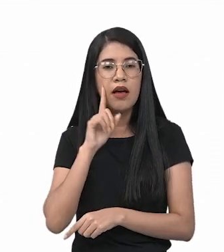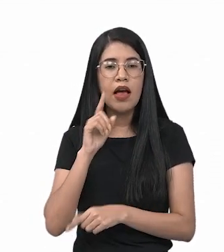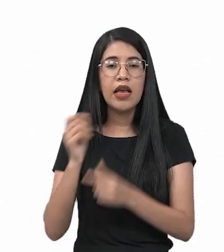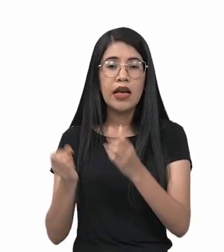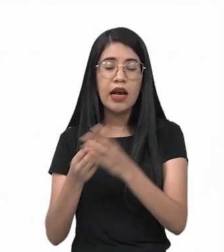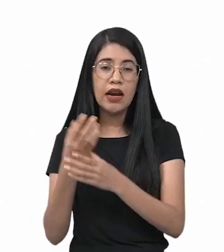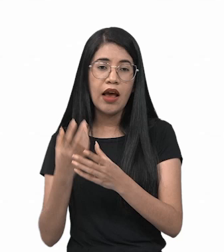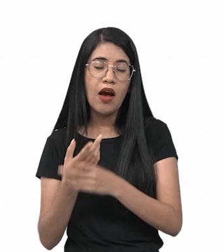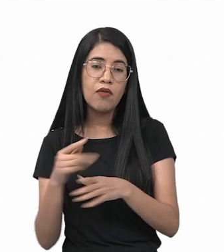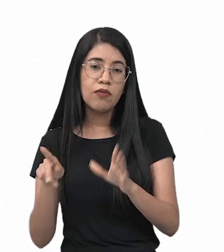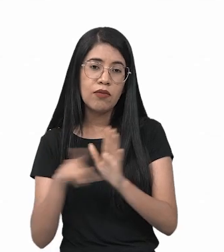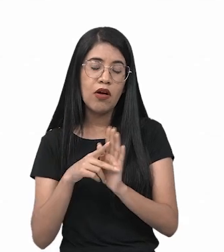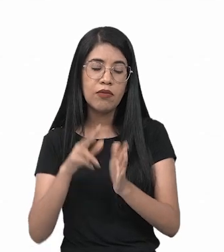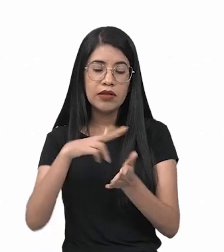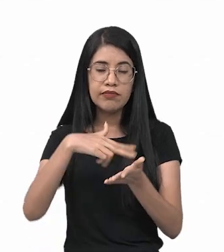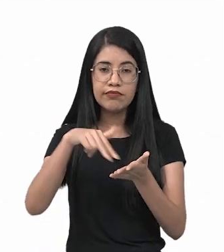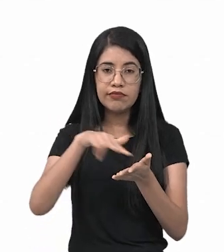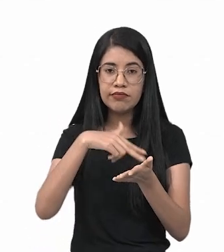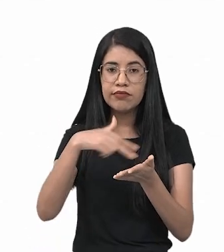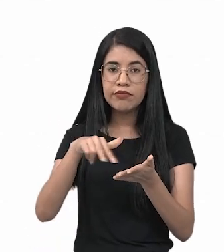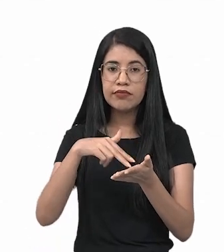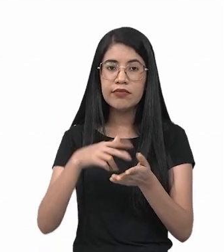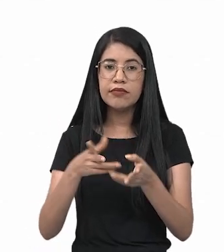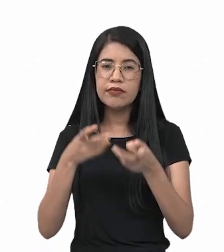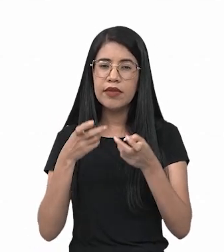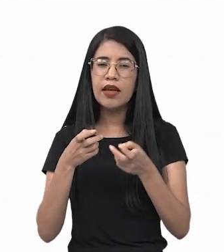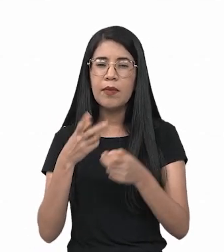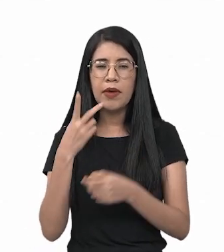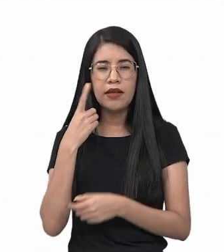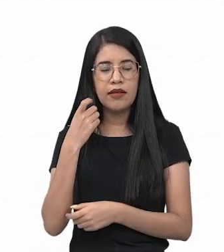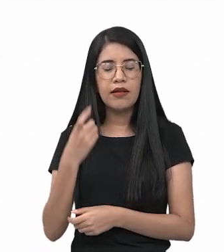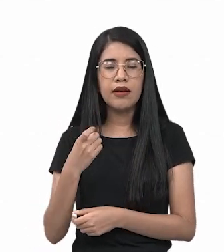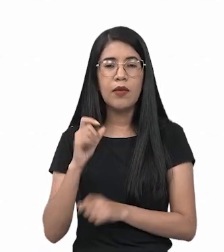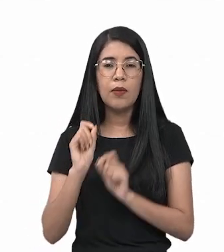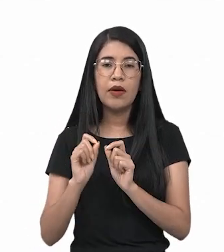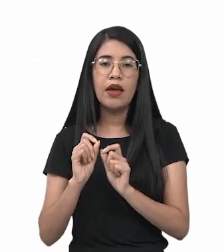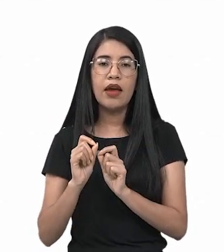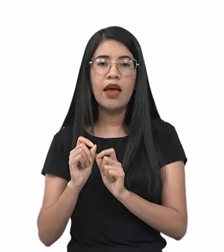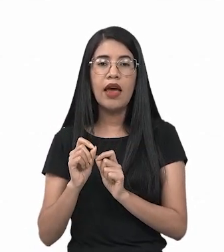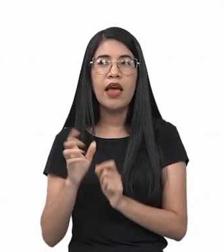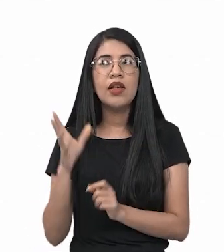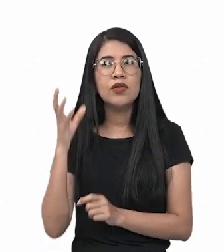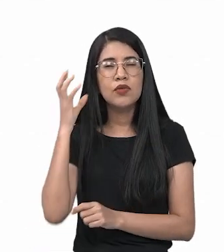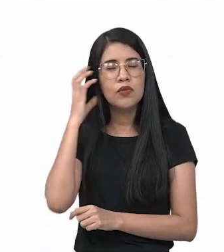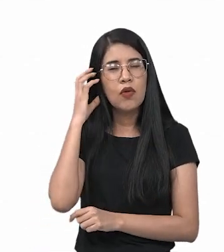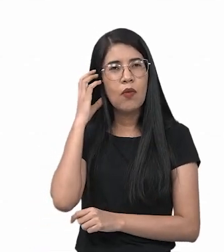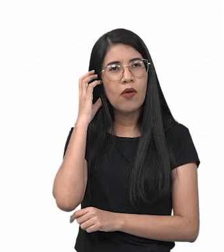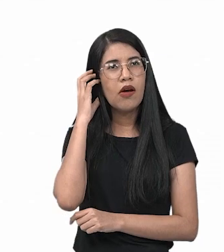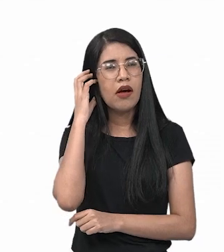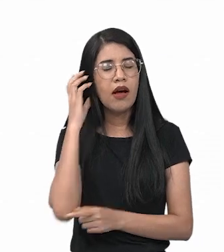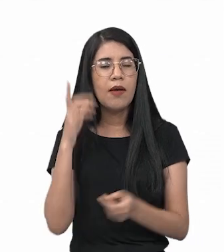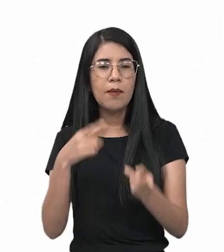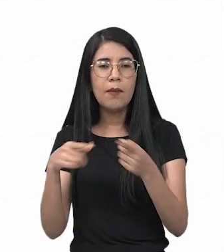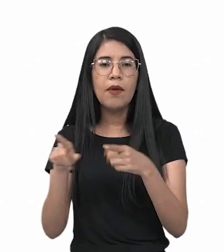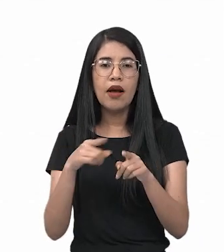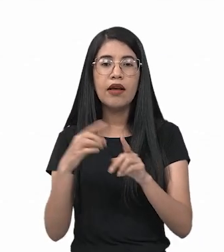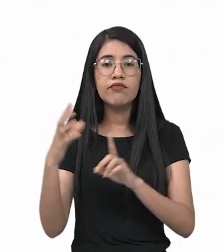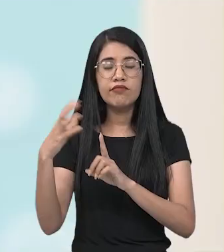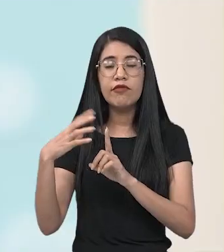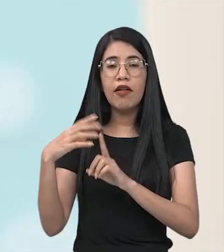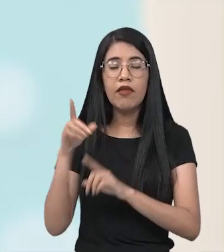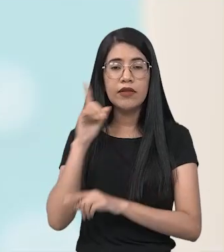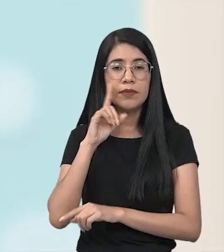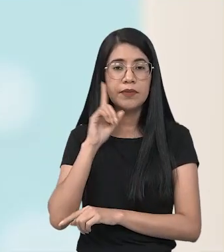seus próprios passos e coreografias. Olha que interessante, eles pegavam as músicas americanas, ou seja, aí a influência